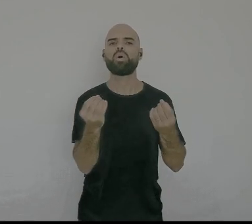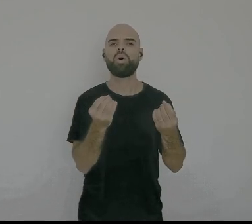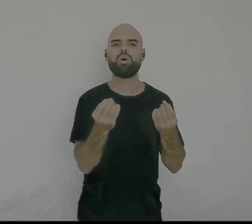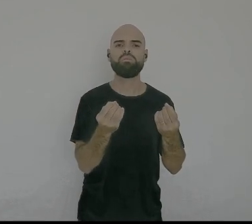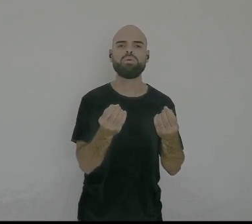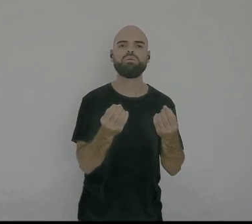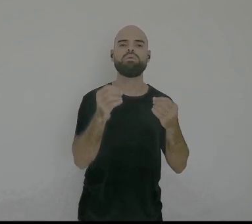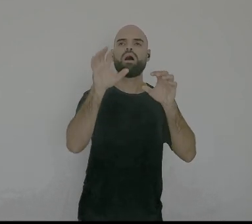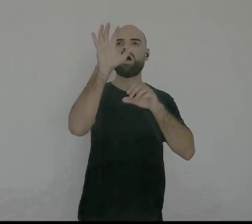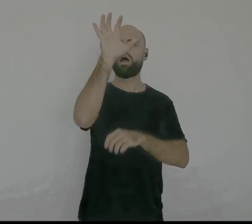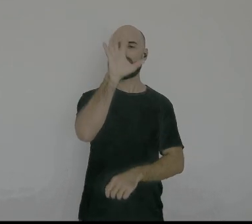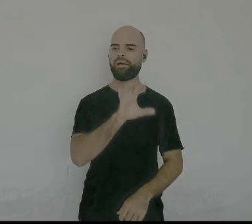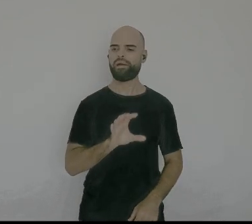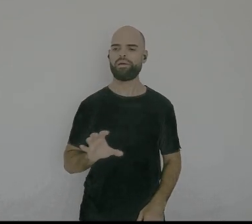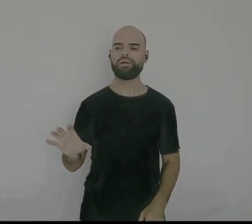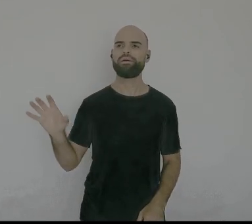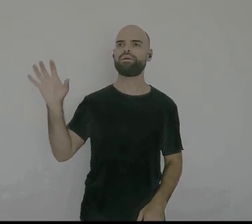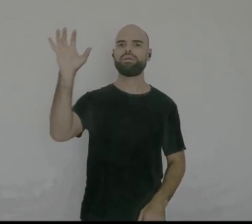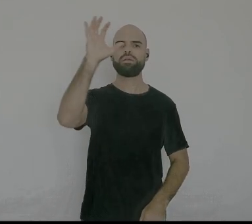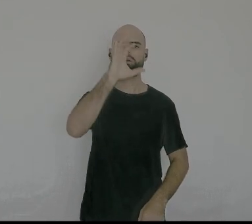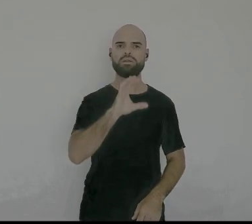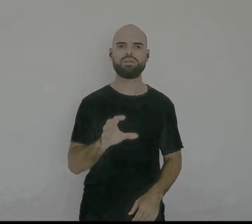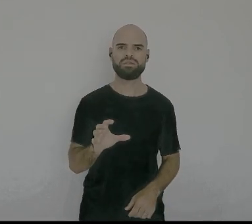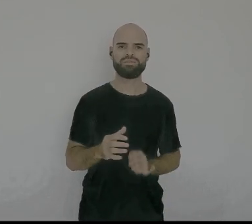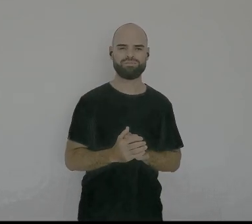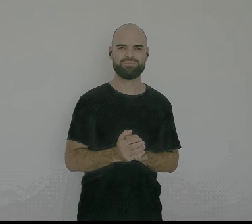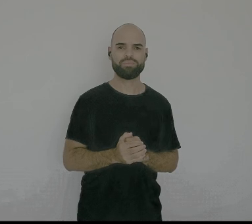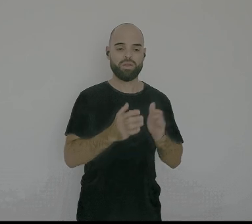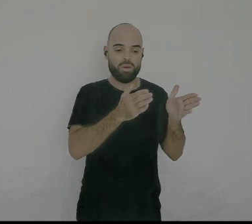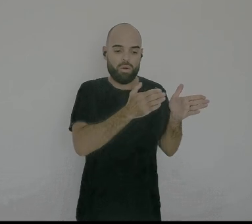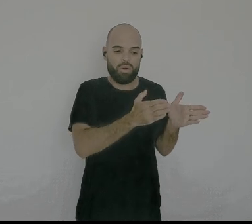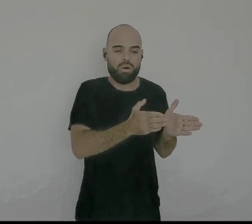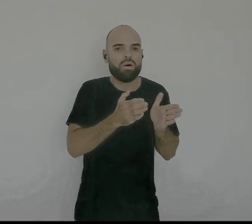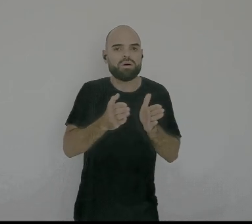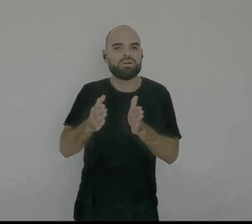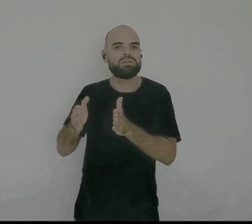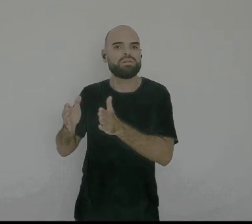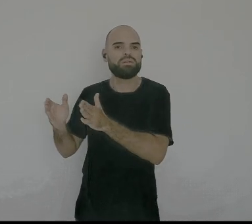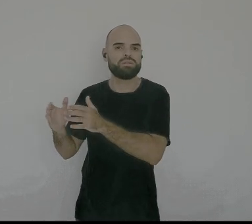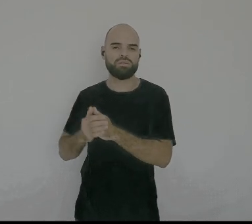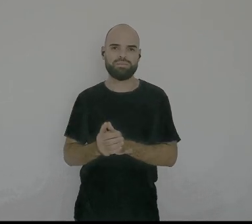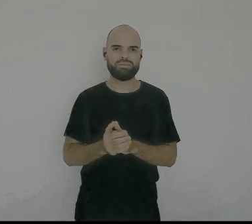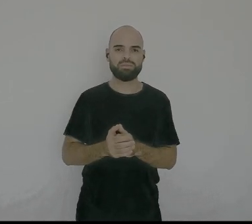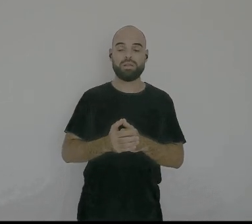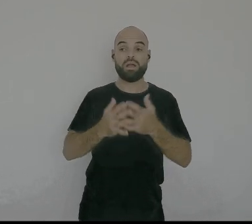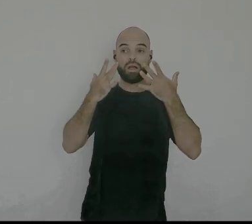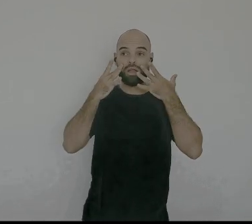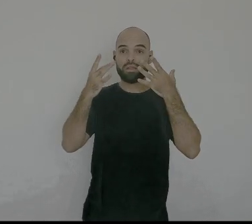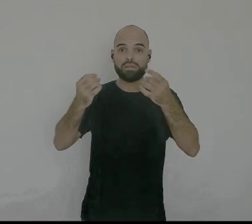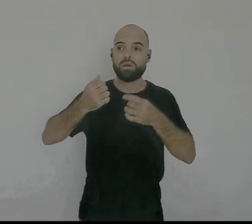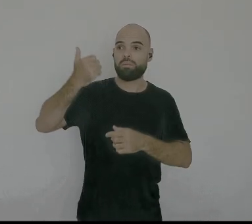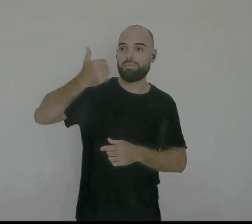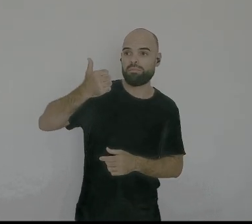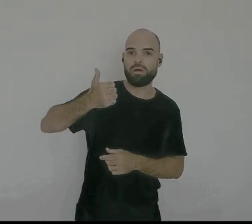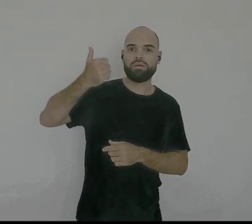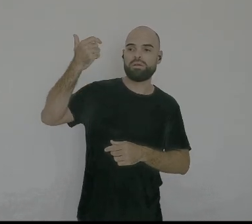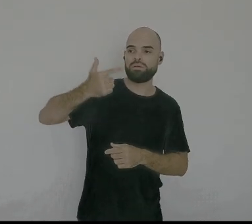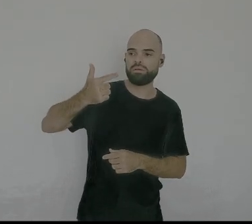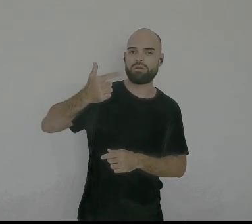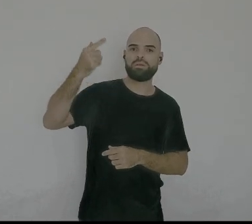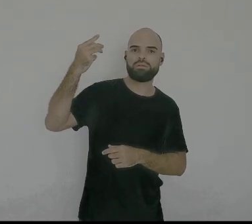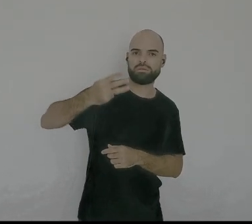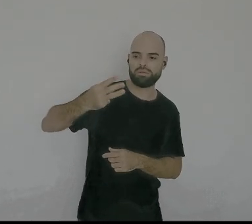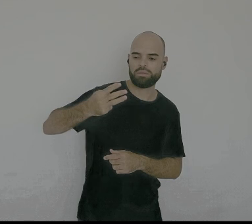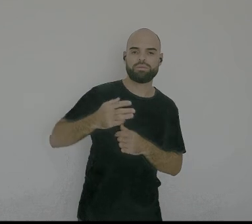sistema organizado em redes de atenção à saúde, que se caracterizam por serem organizadas por um contínuo